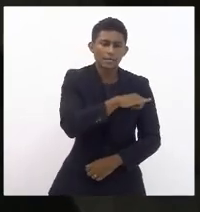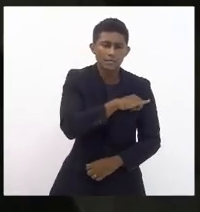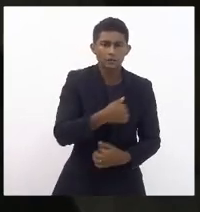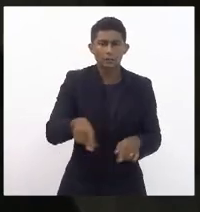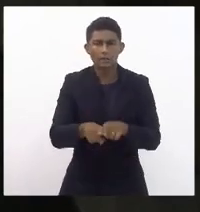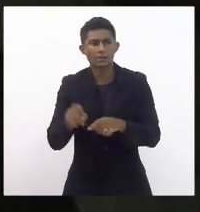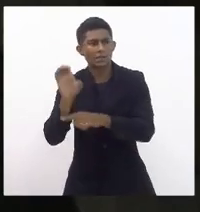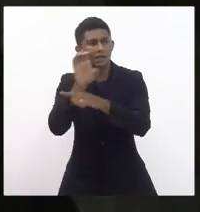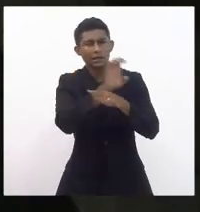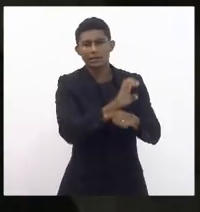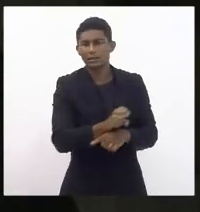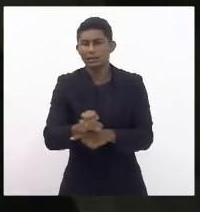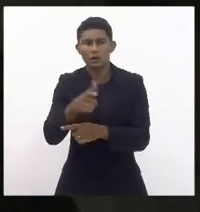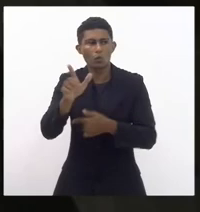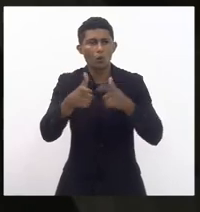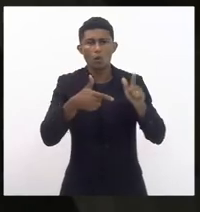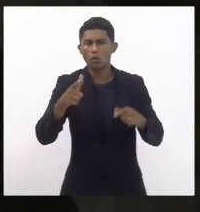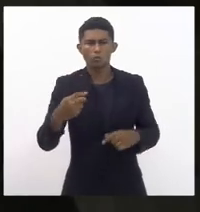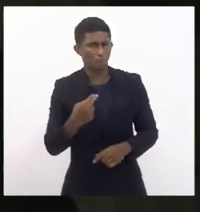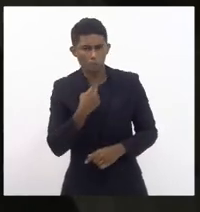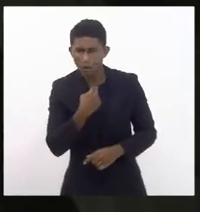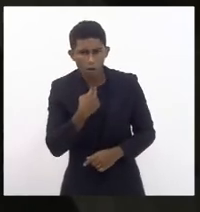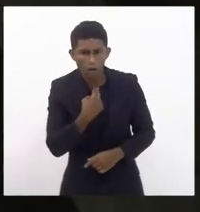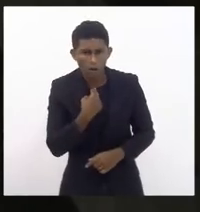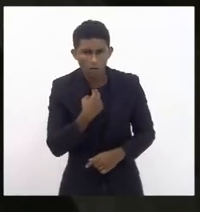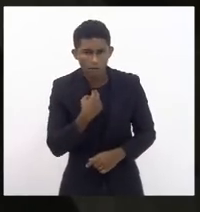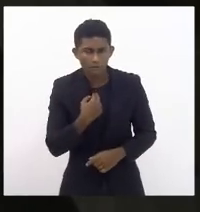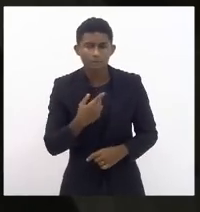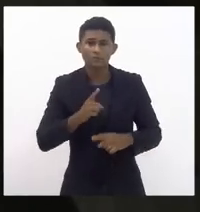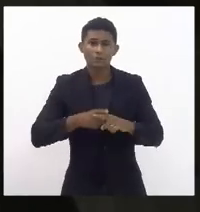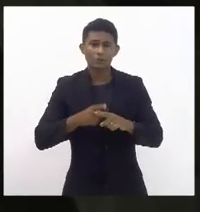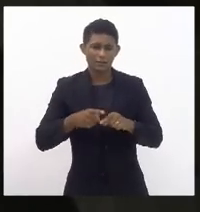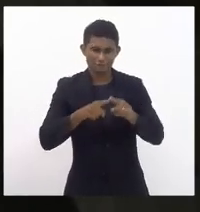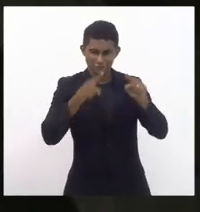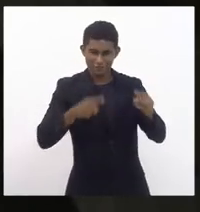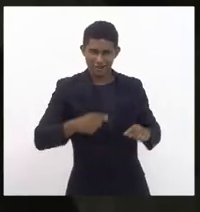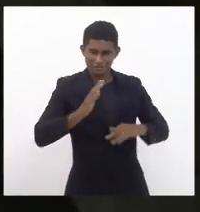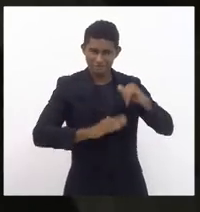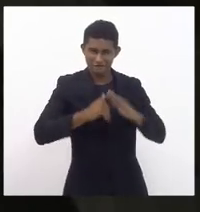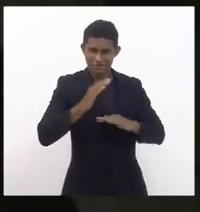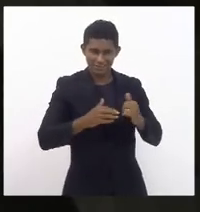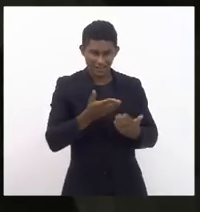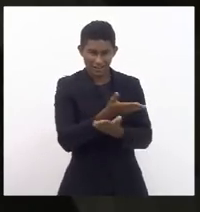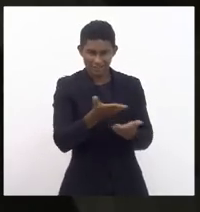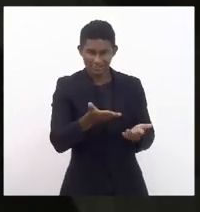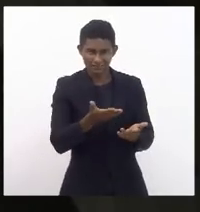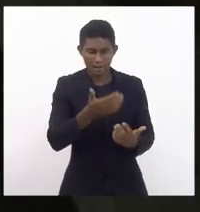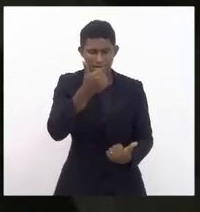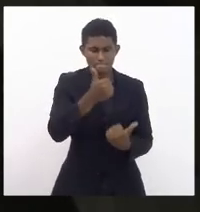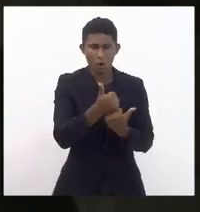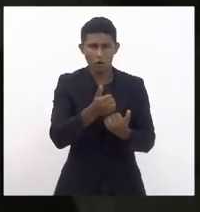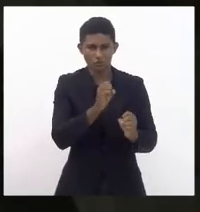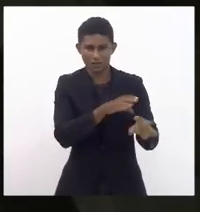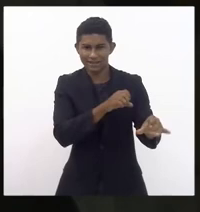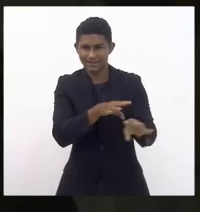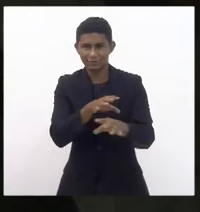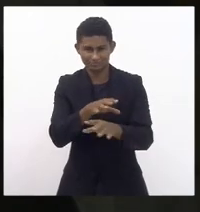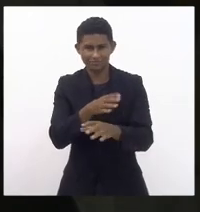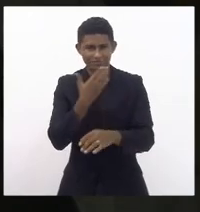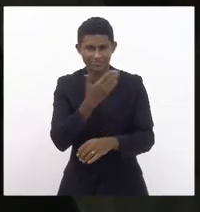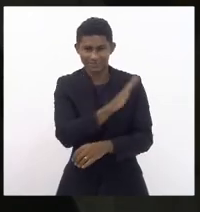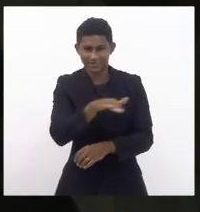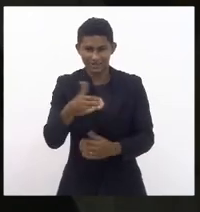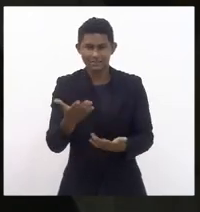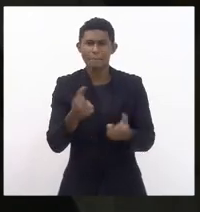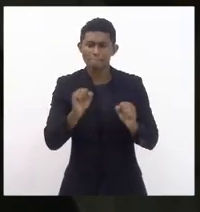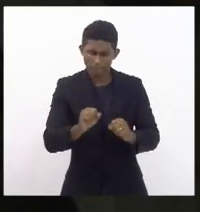estados da Federação que os agentes de educação infantil os auxiliares de educação infantil os técnicos de educação infantil em São Paulo podem ser